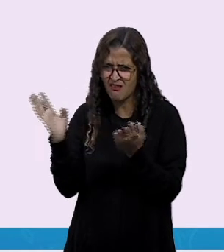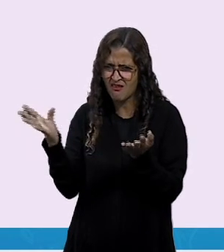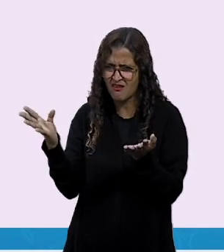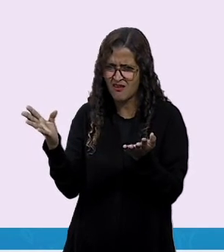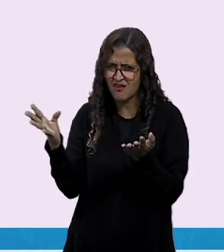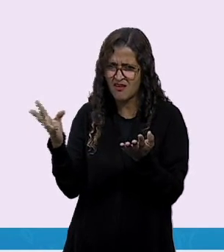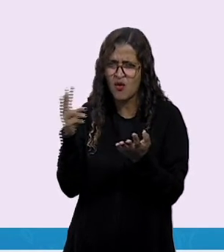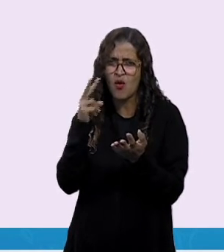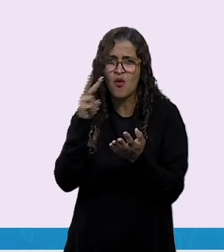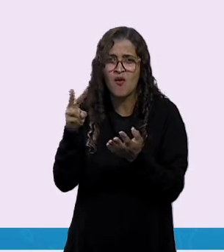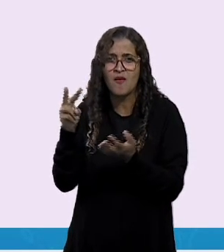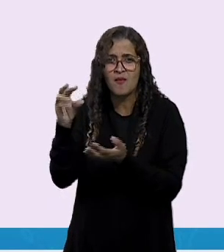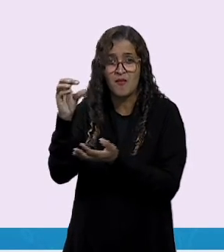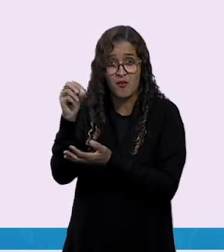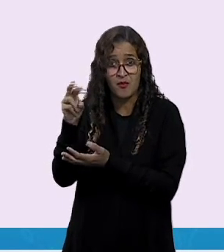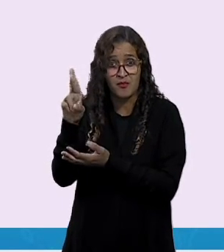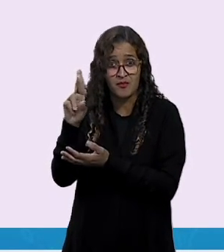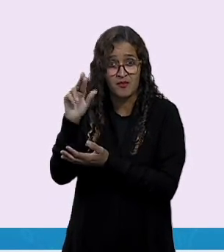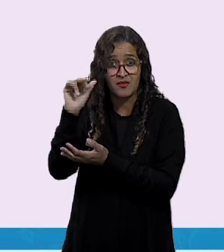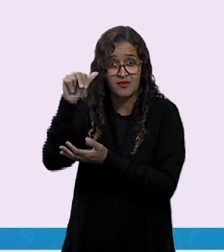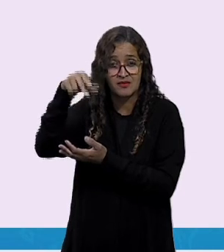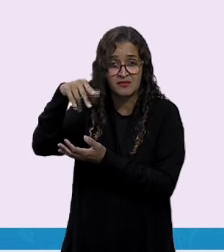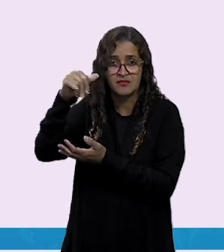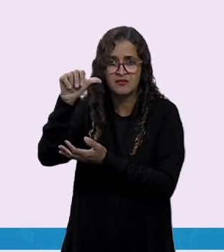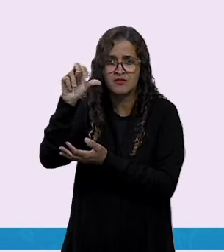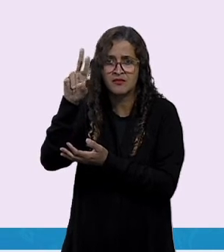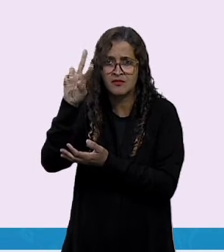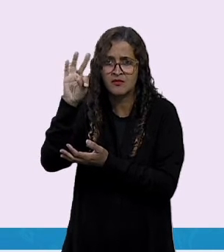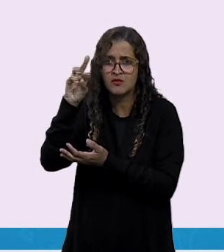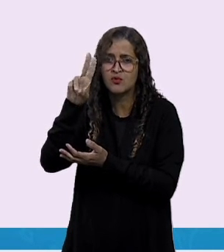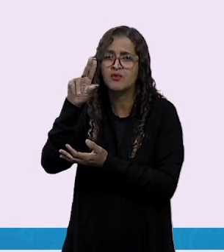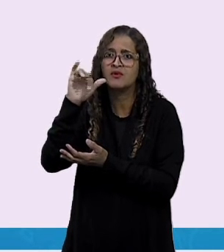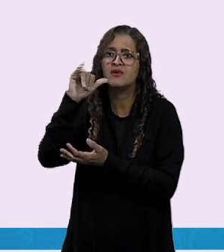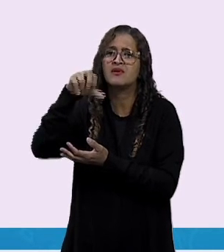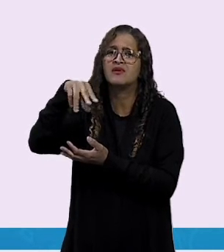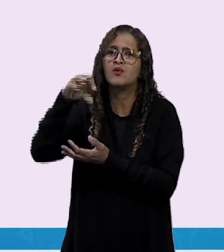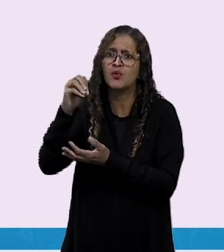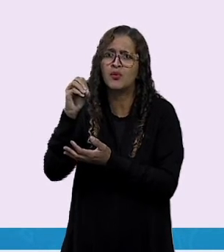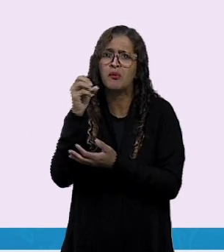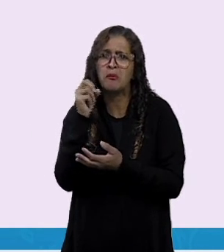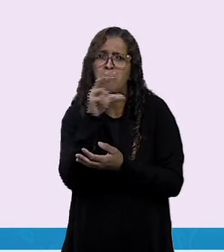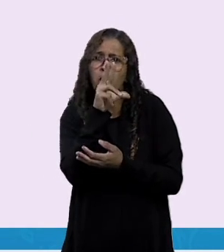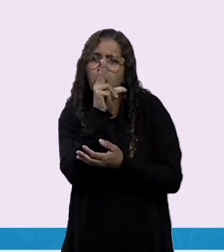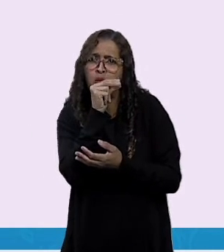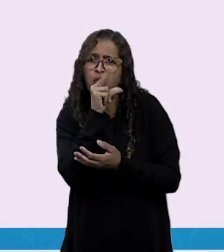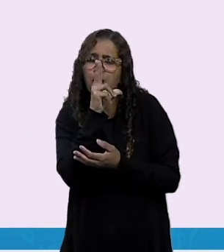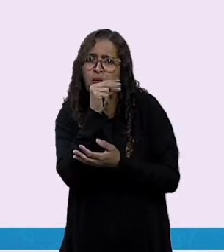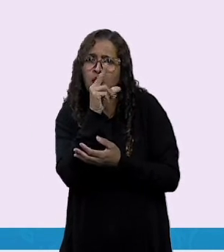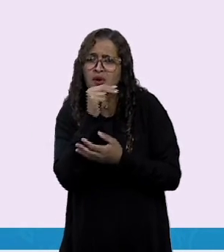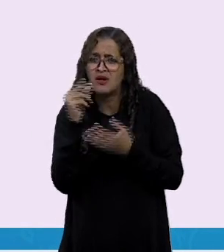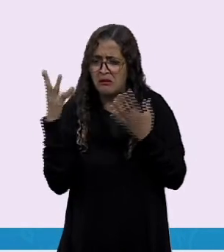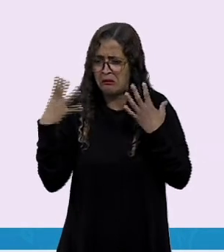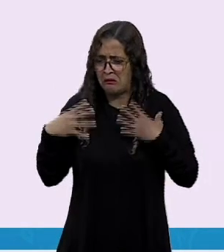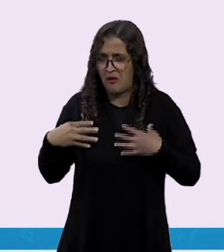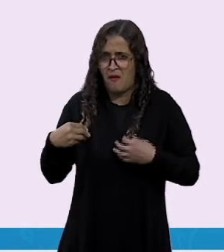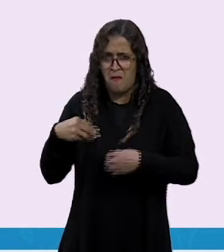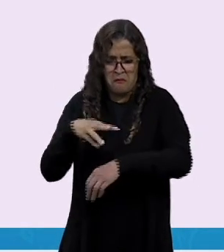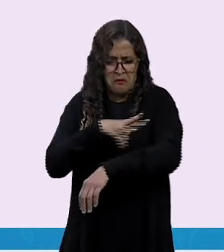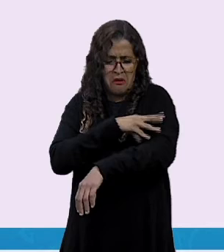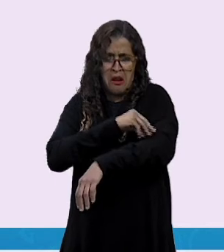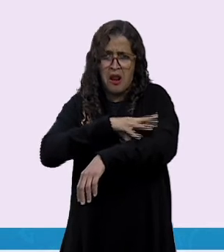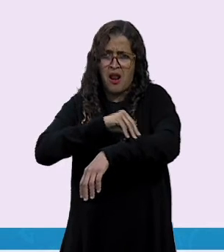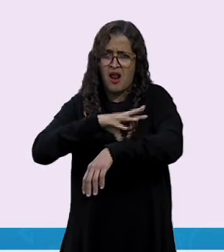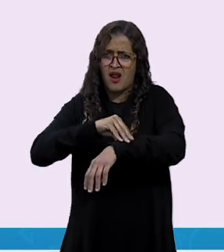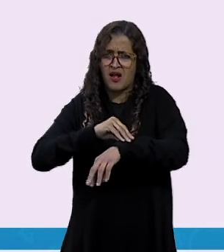Diferente, né? É o ornitorrinco. Olha que diferente. Ele tem o bico de pato, corpo peludo, nadadeiro,